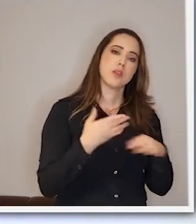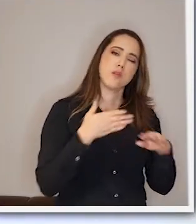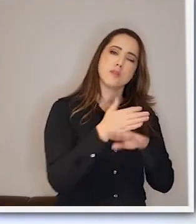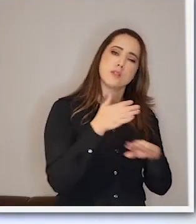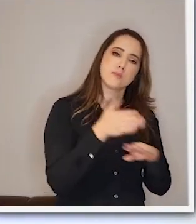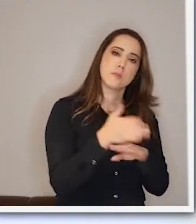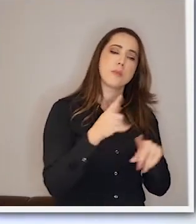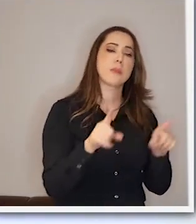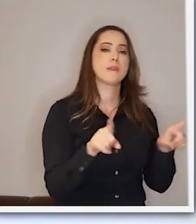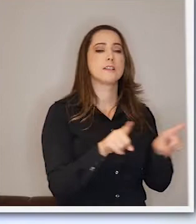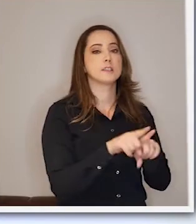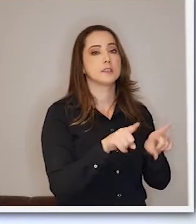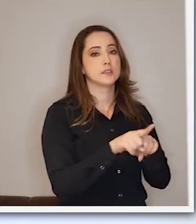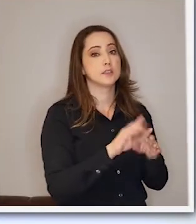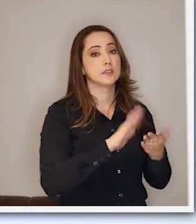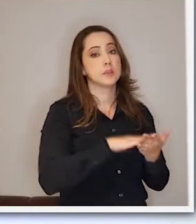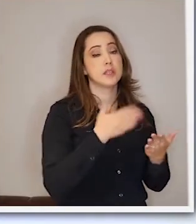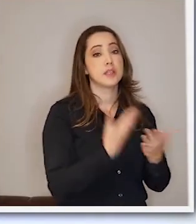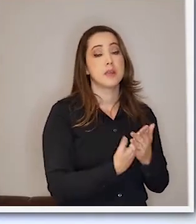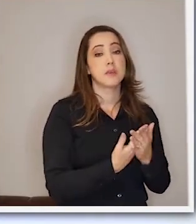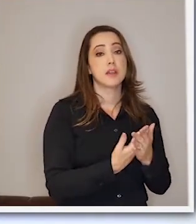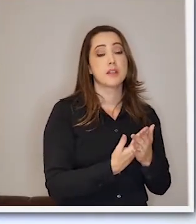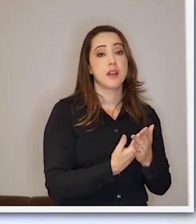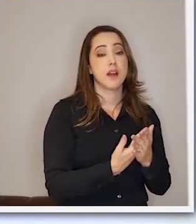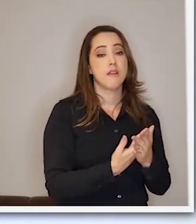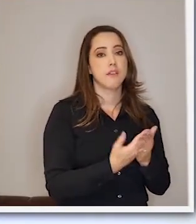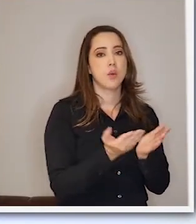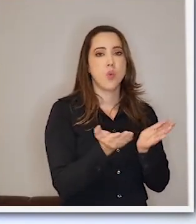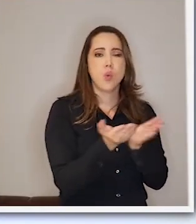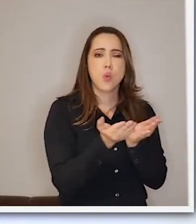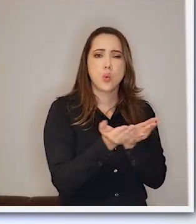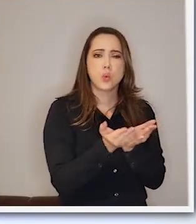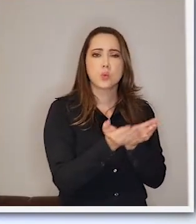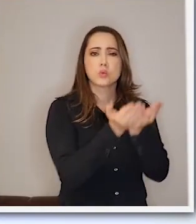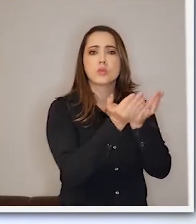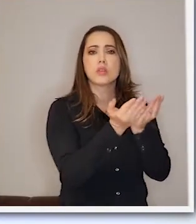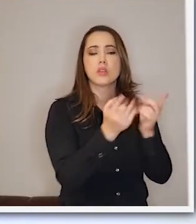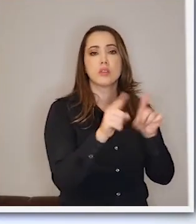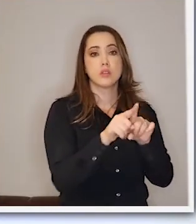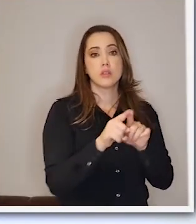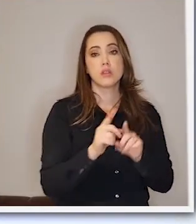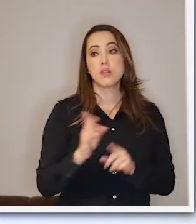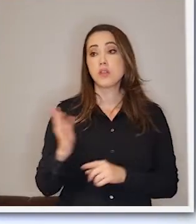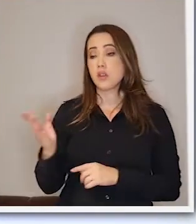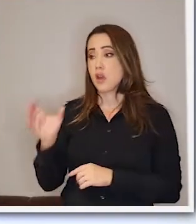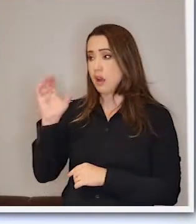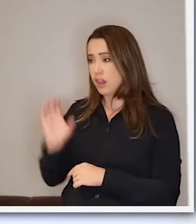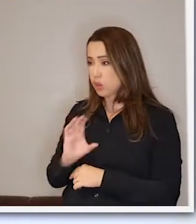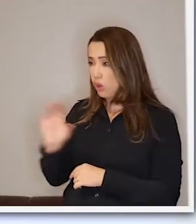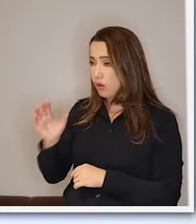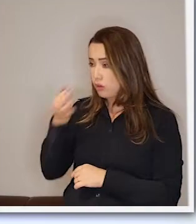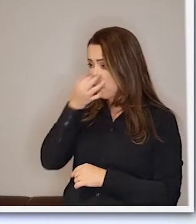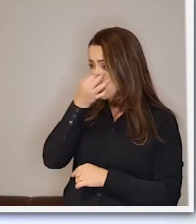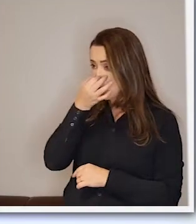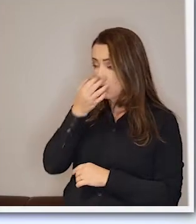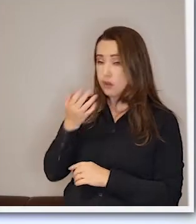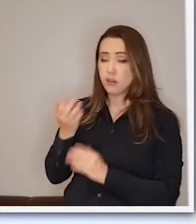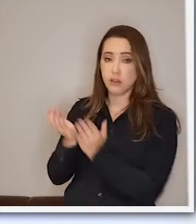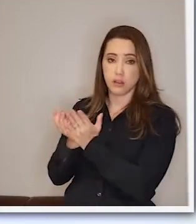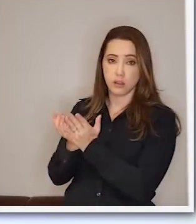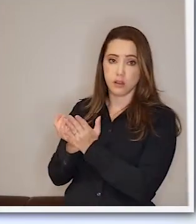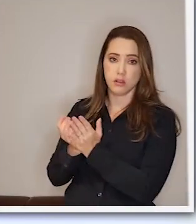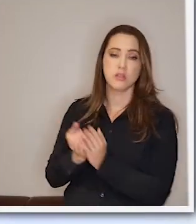comecei que eu frequentava, e também interpretava os cultos. Só que dali... É católica? Igreja